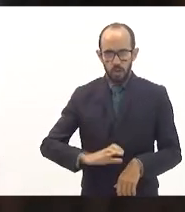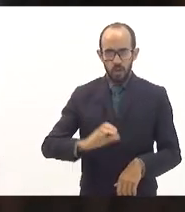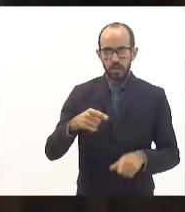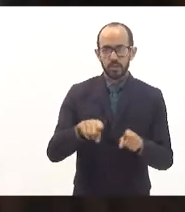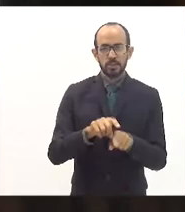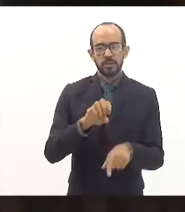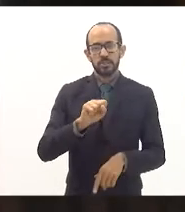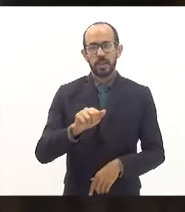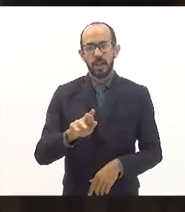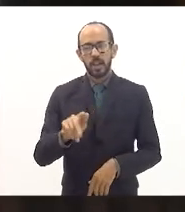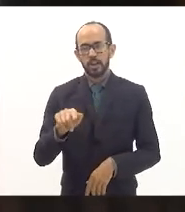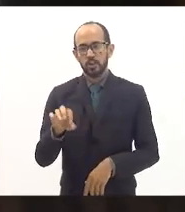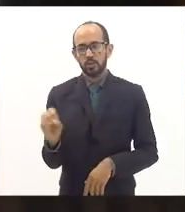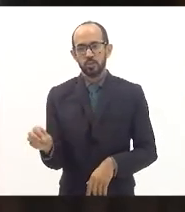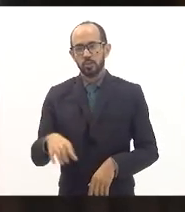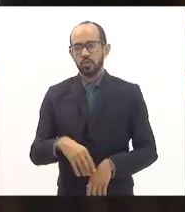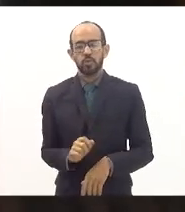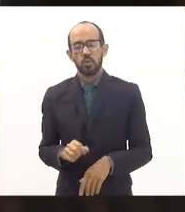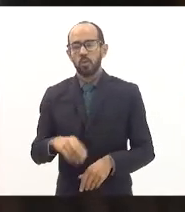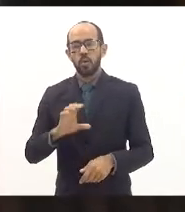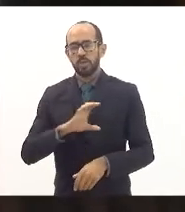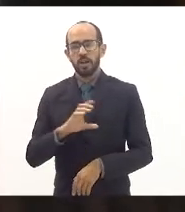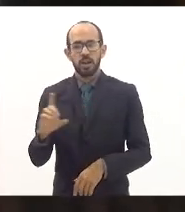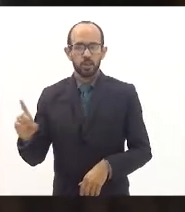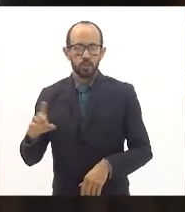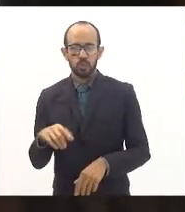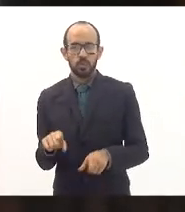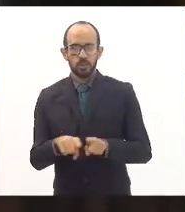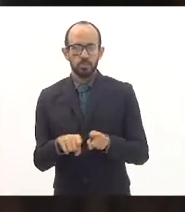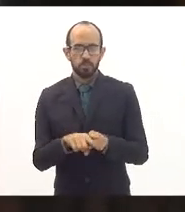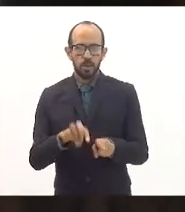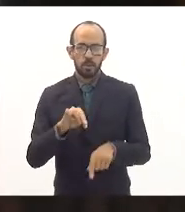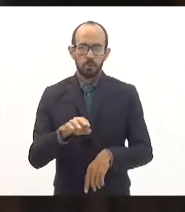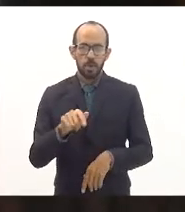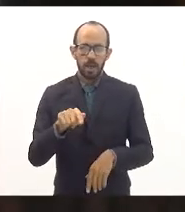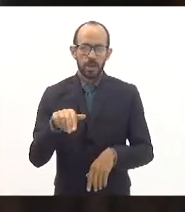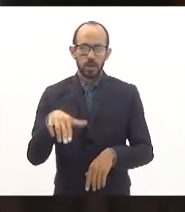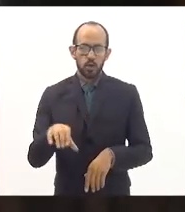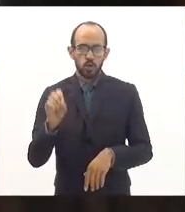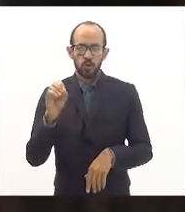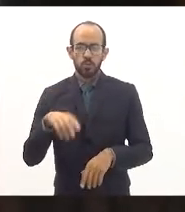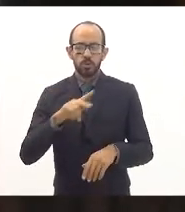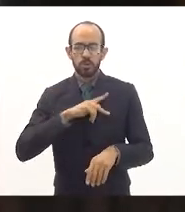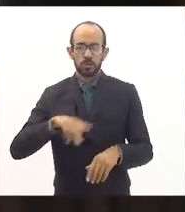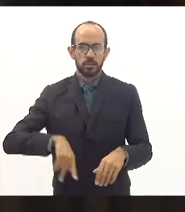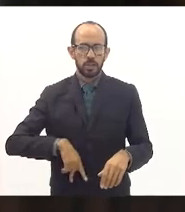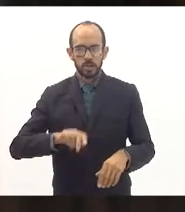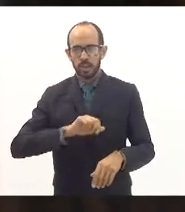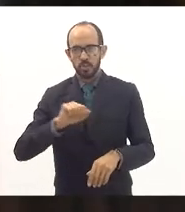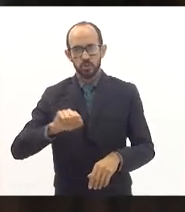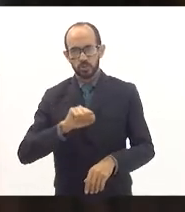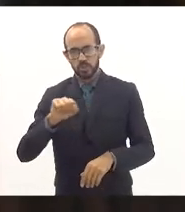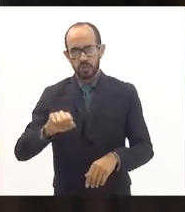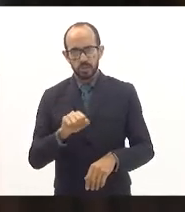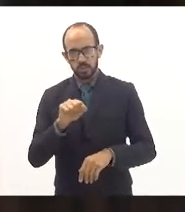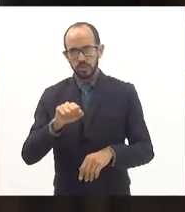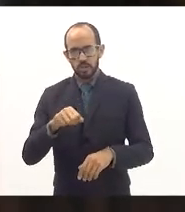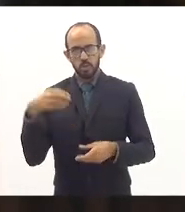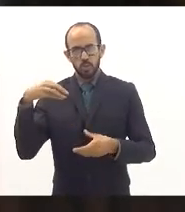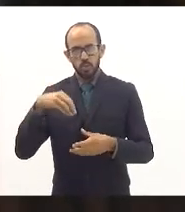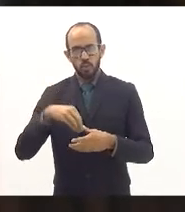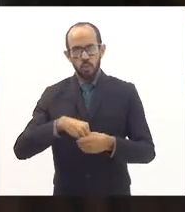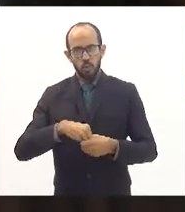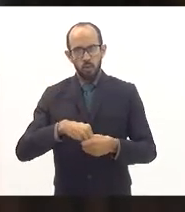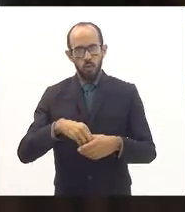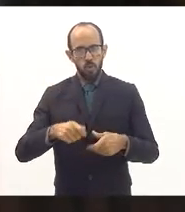Sebadeg, coordenador do Sinto Perde, Magno Tarcísio de Sá, presidente da Associação de Servidores do Controle Interno do Estado do Rio